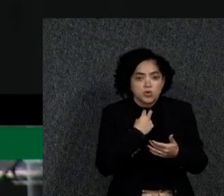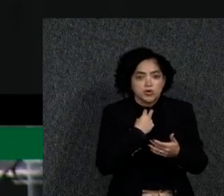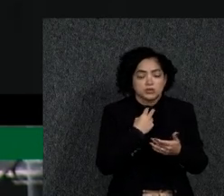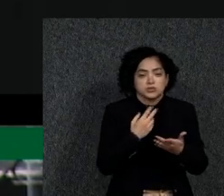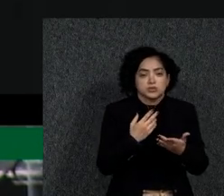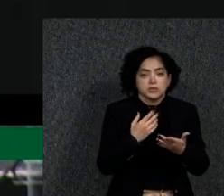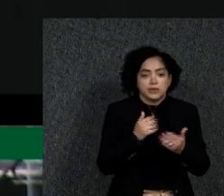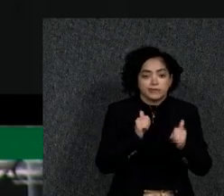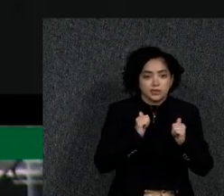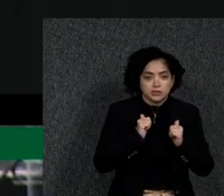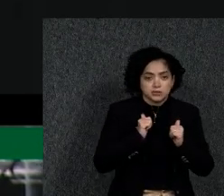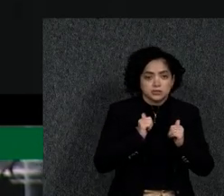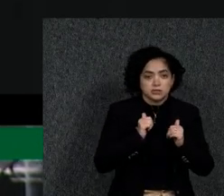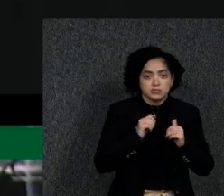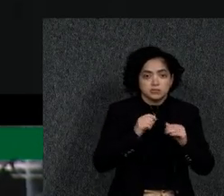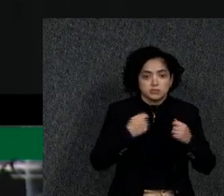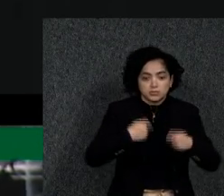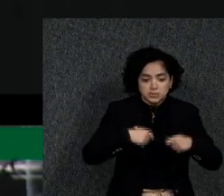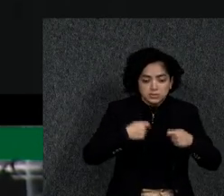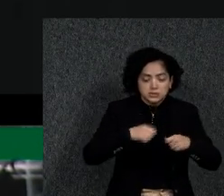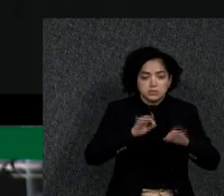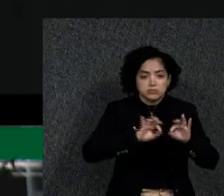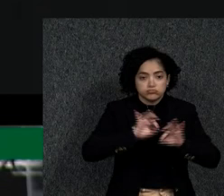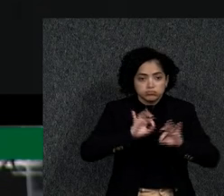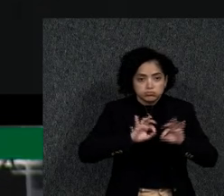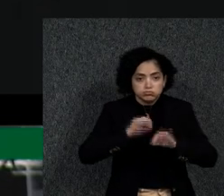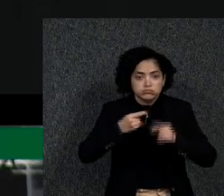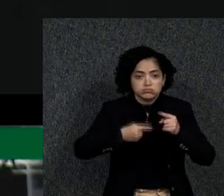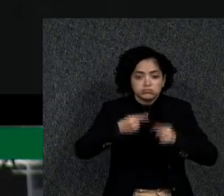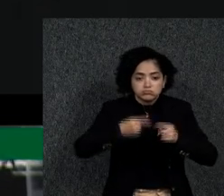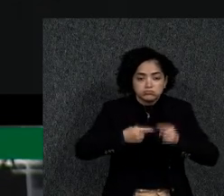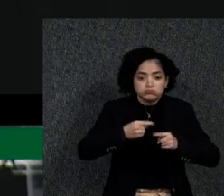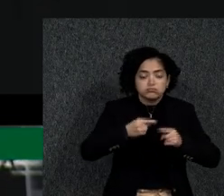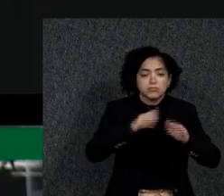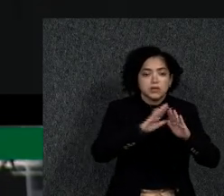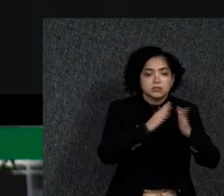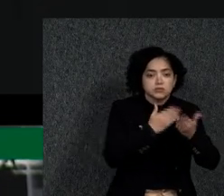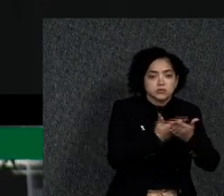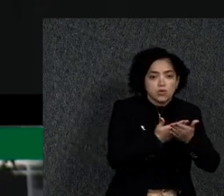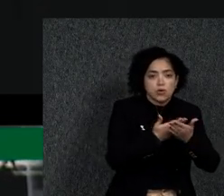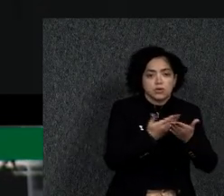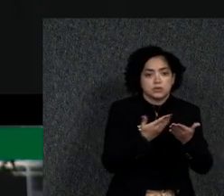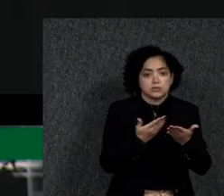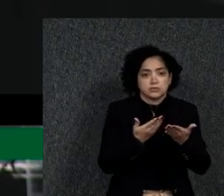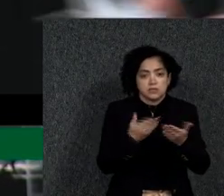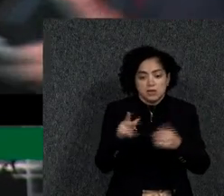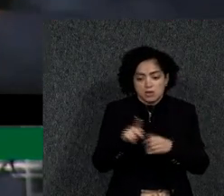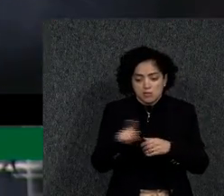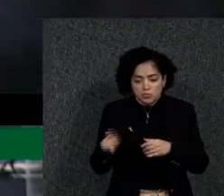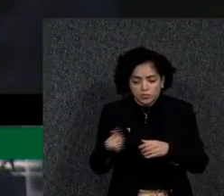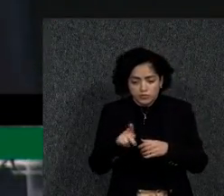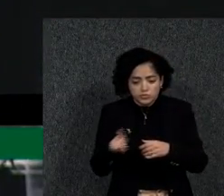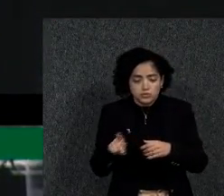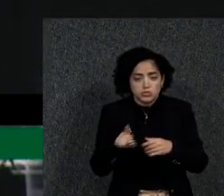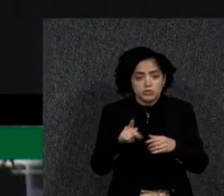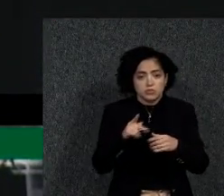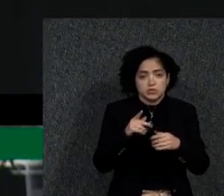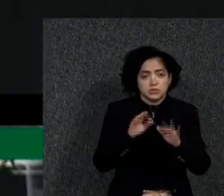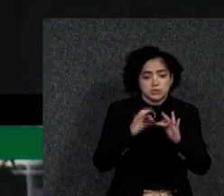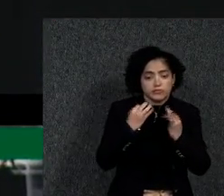e com os mais destacados órgãos públicos e sociedade civil, se reuniu. E nós tivemos algumas